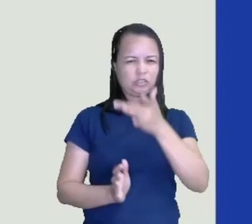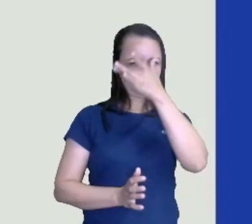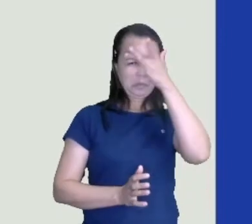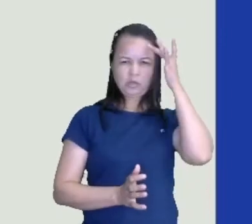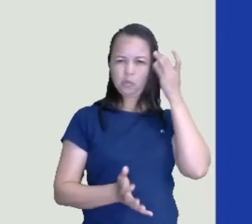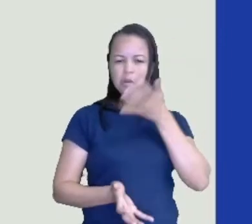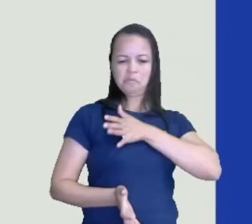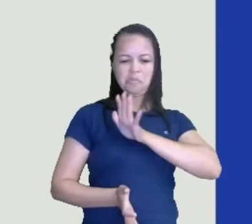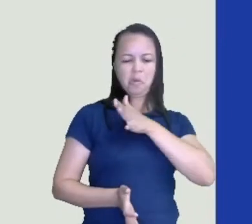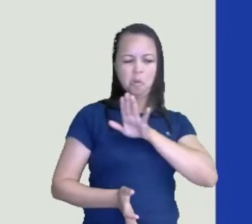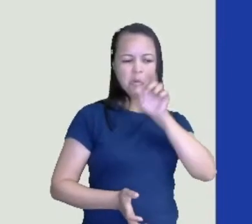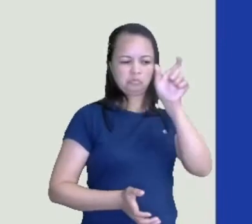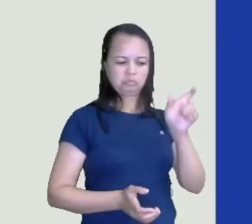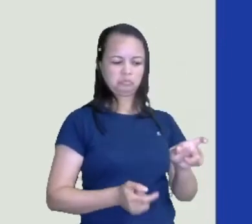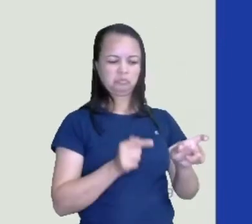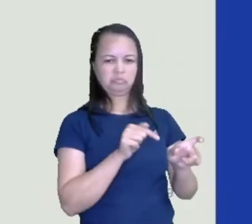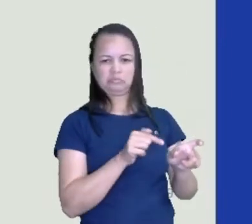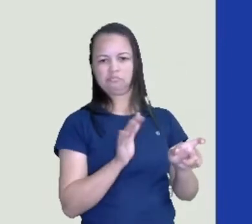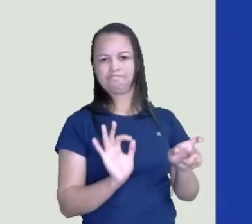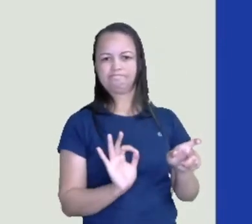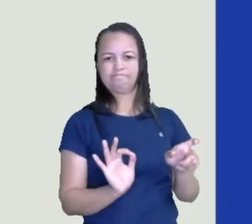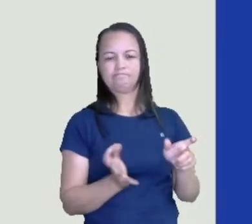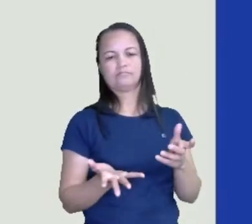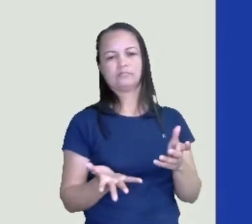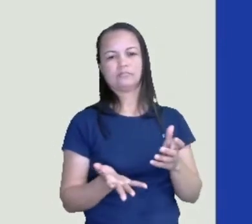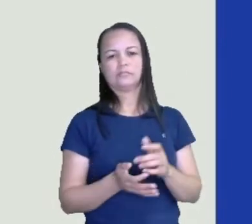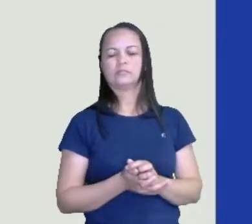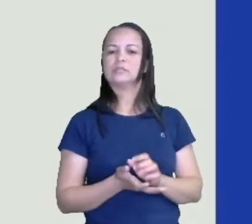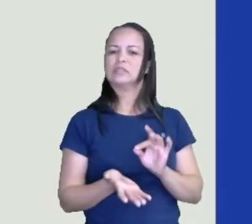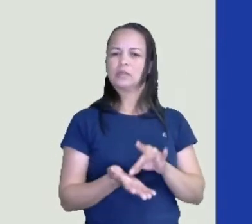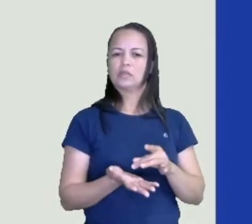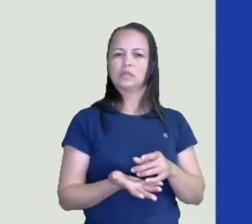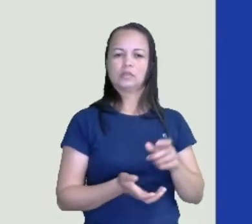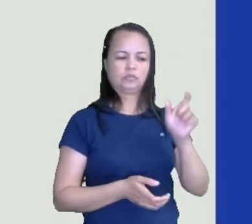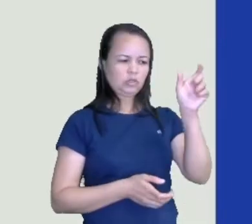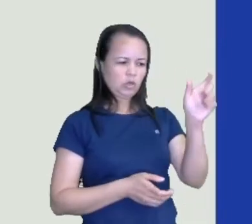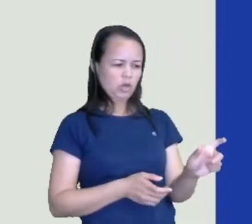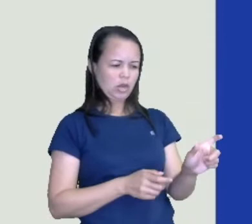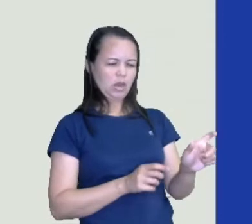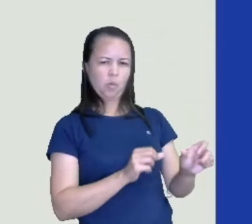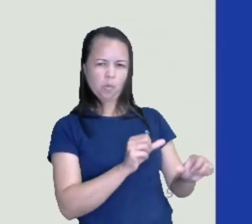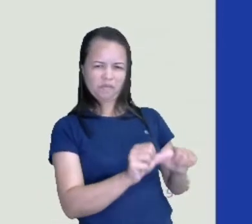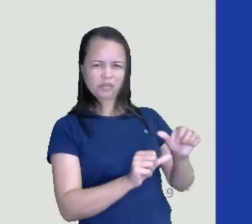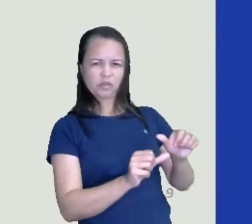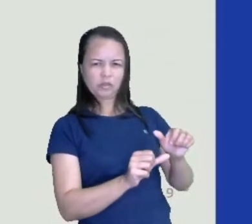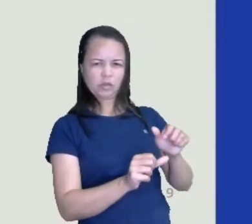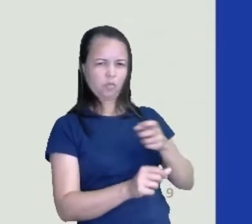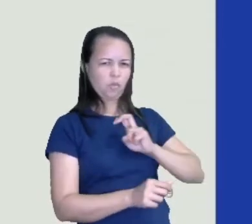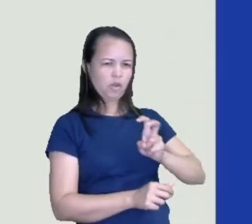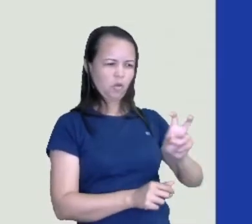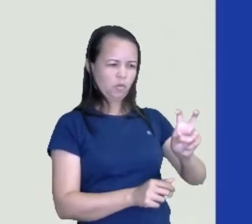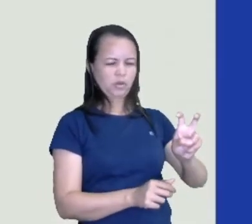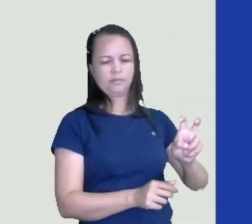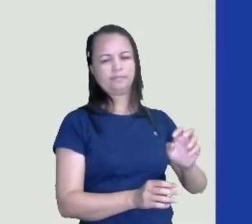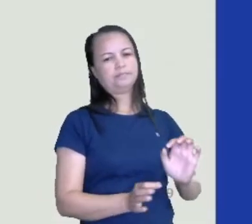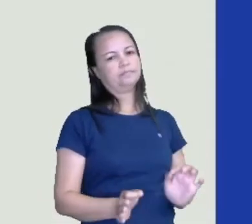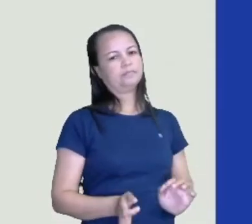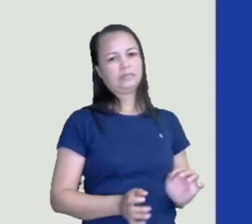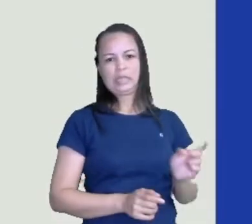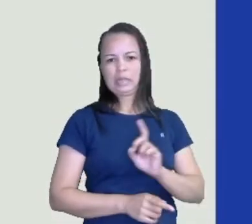apreciáveis, certo? Então, realmente a Antônia virou uma cobra, né? Uma cobra